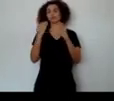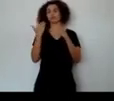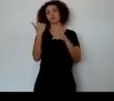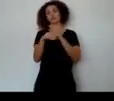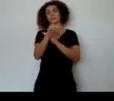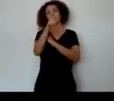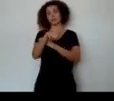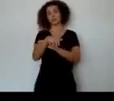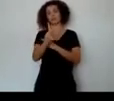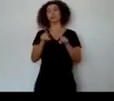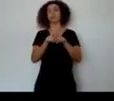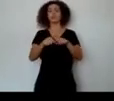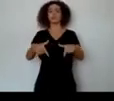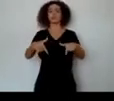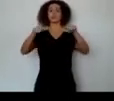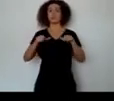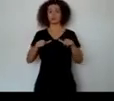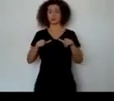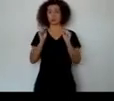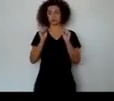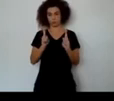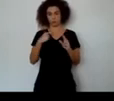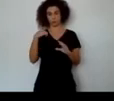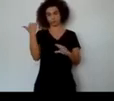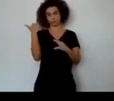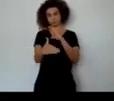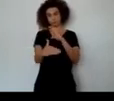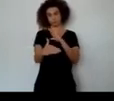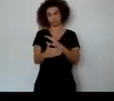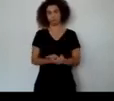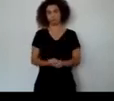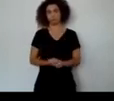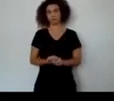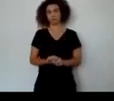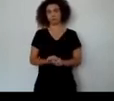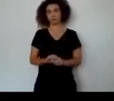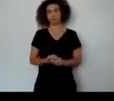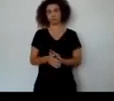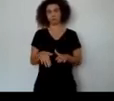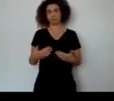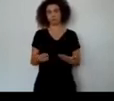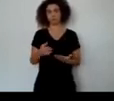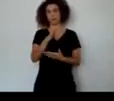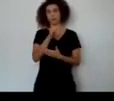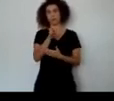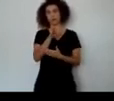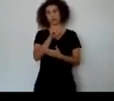e o certificado também depois, ok? Aí, Beatriz, puder iniciar a sua